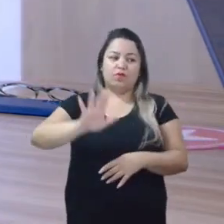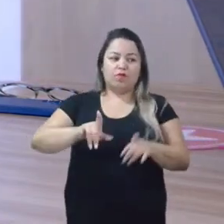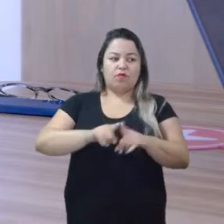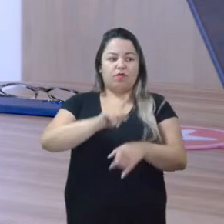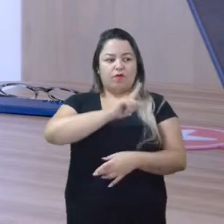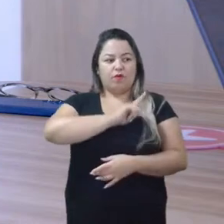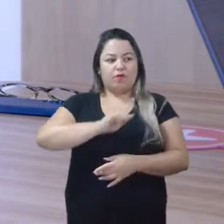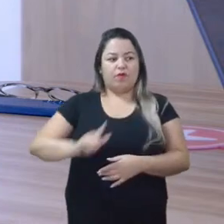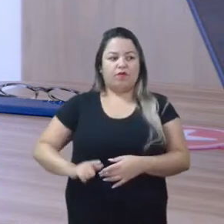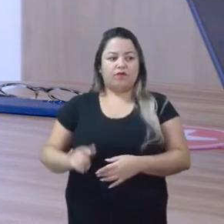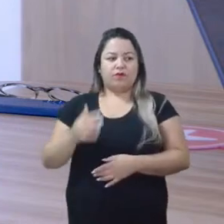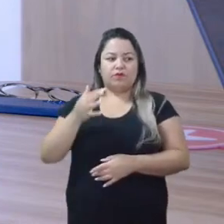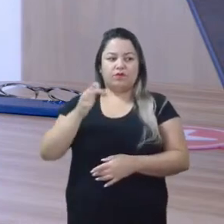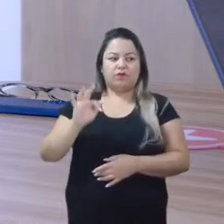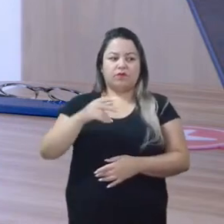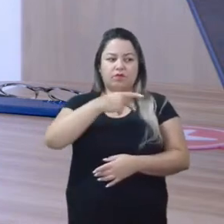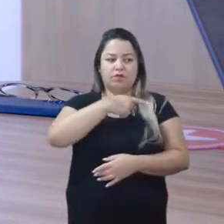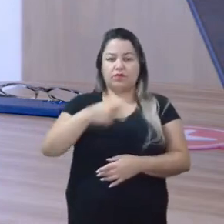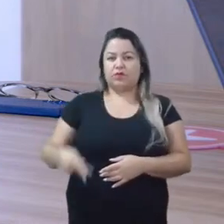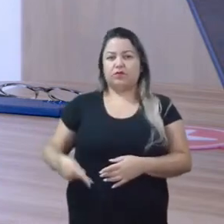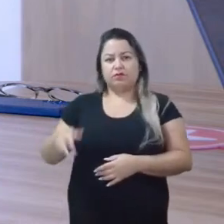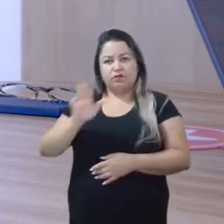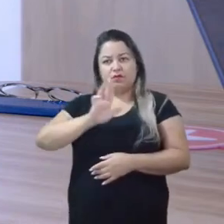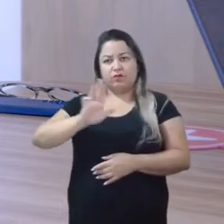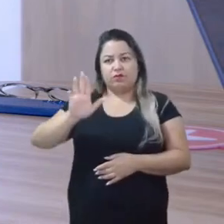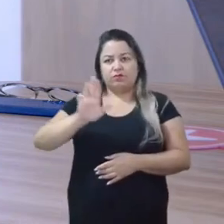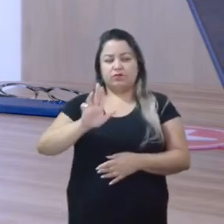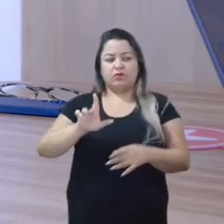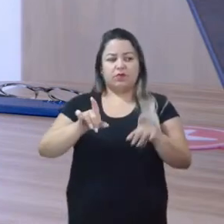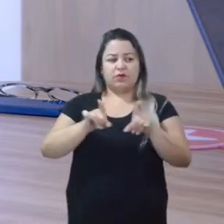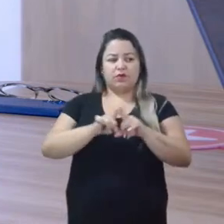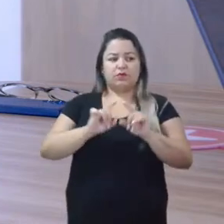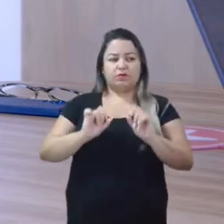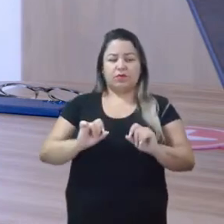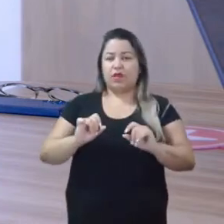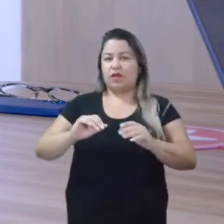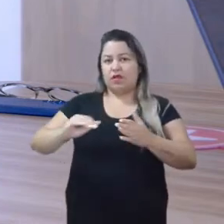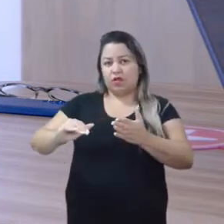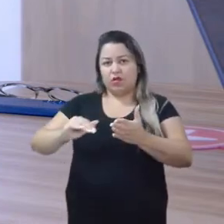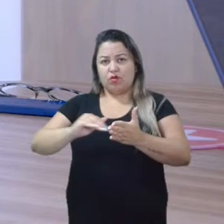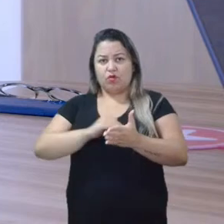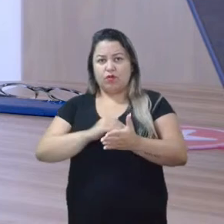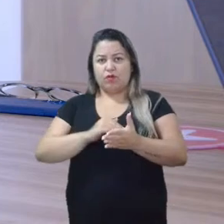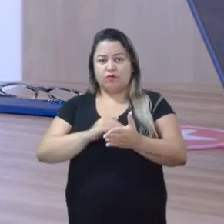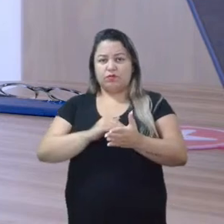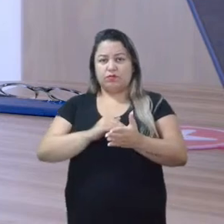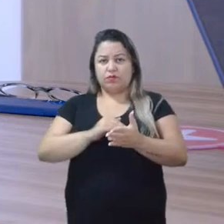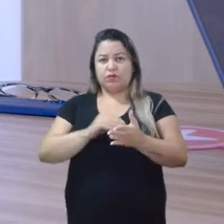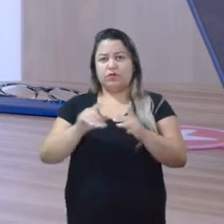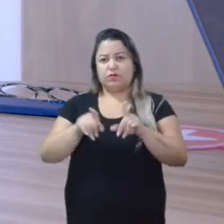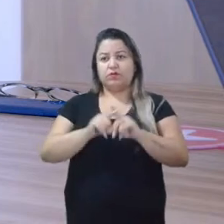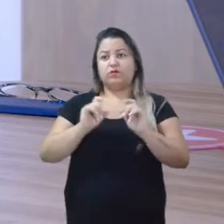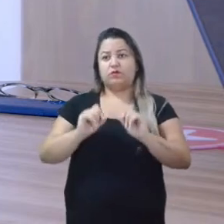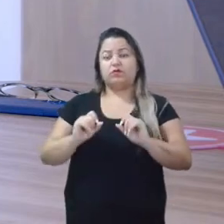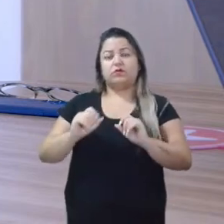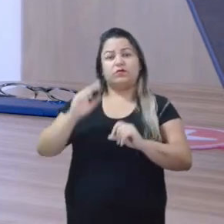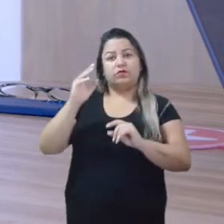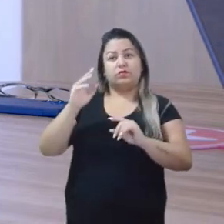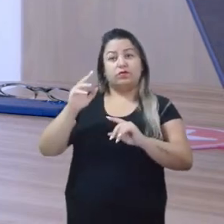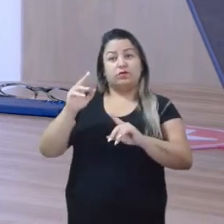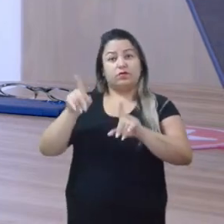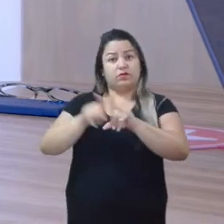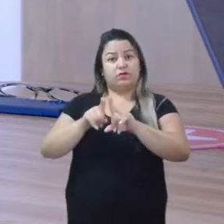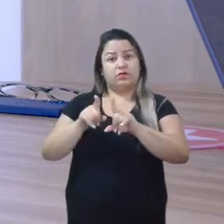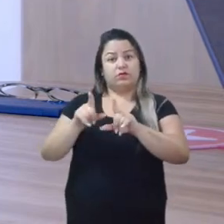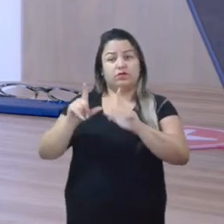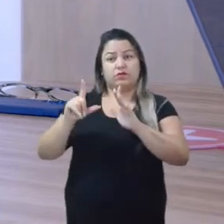o presidente Lula assumiu, ele reestruturou a Secretaria de Comunicação da Presidência da República, criando estruturas de discussão sobre a disseminação